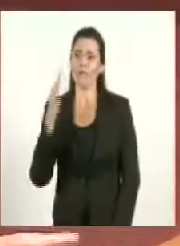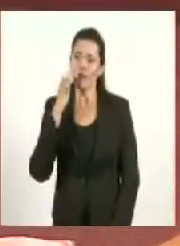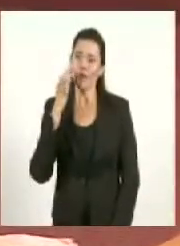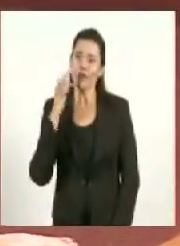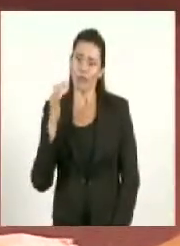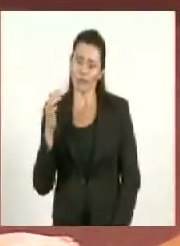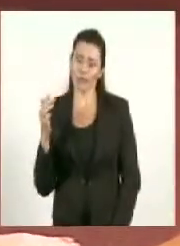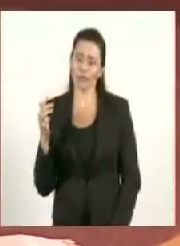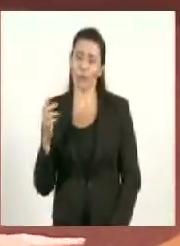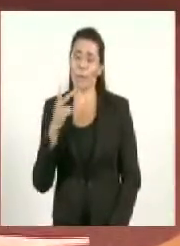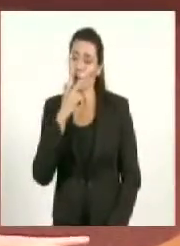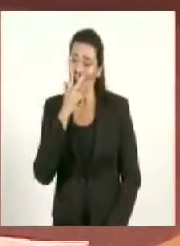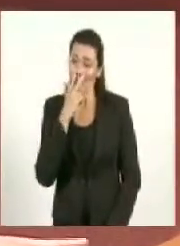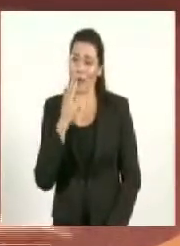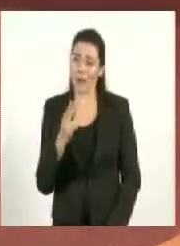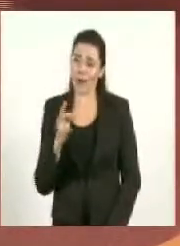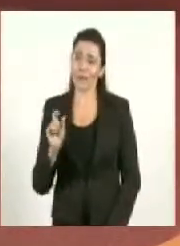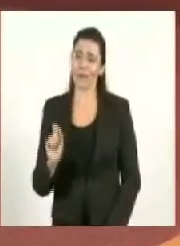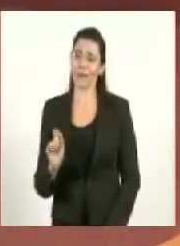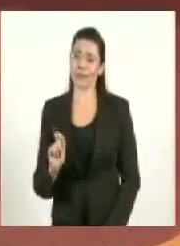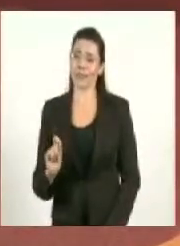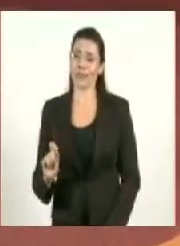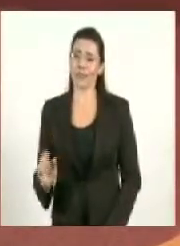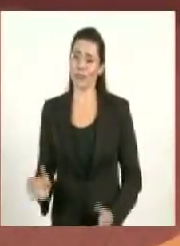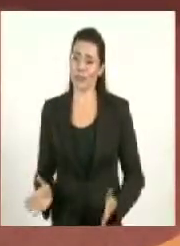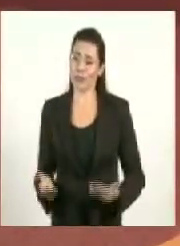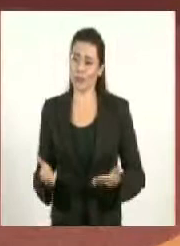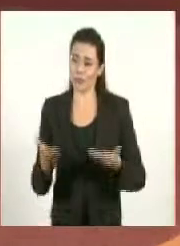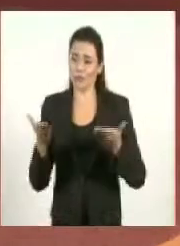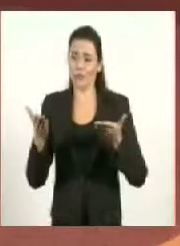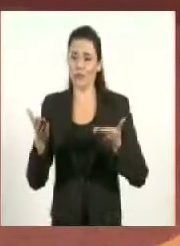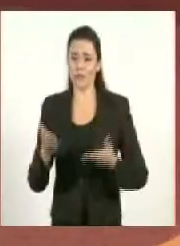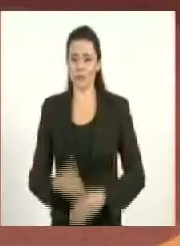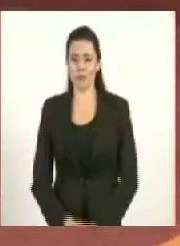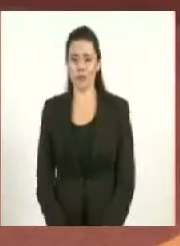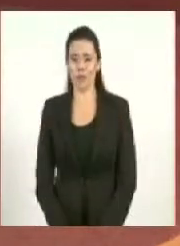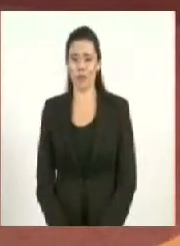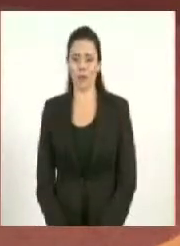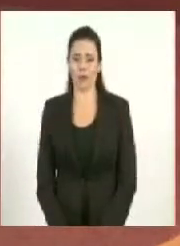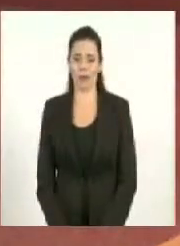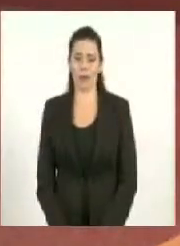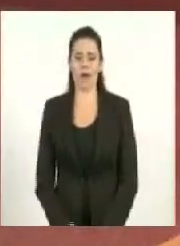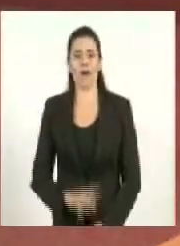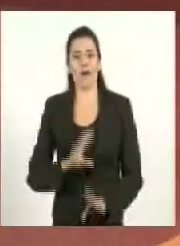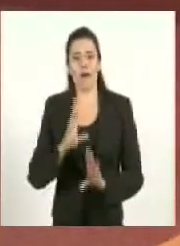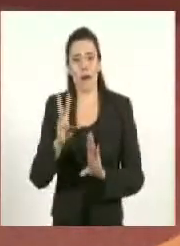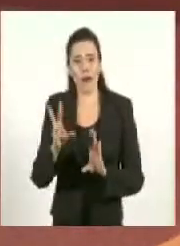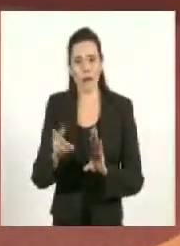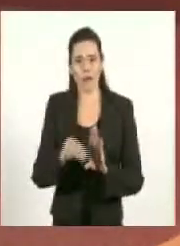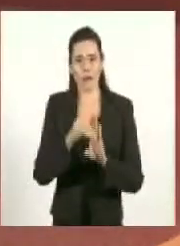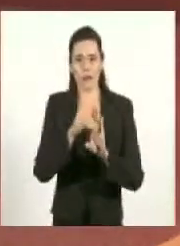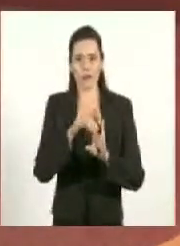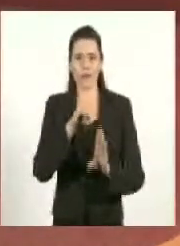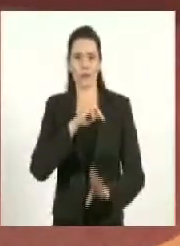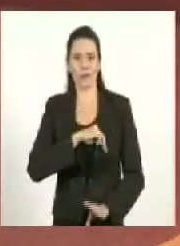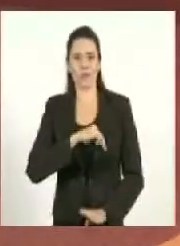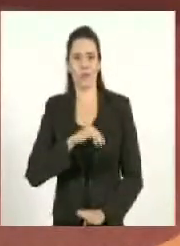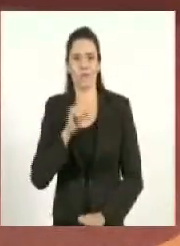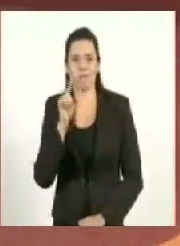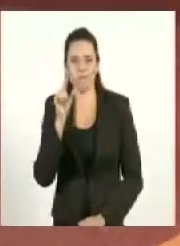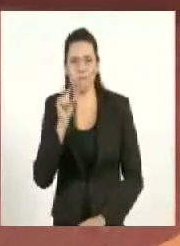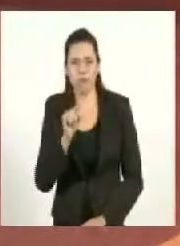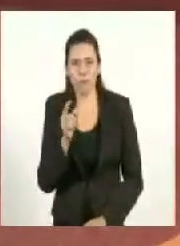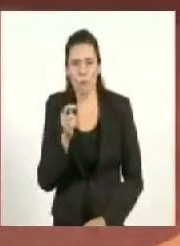com reajuste mínimo, mínimo para cada categoria, achando que as pessoas são